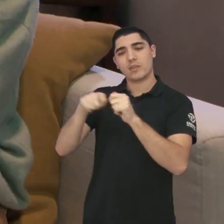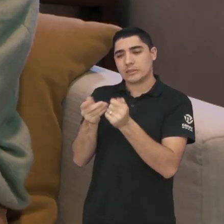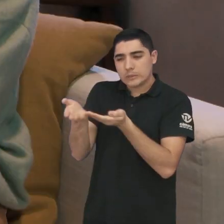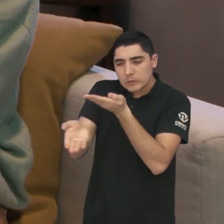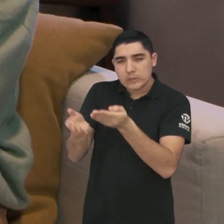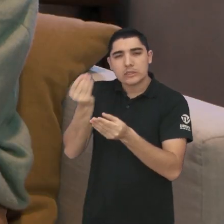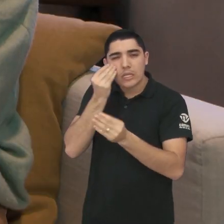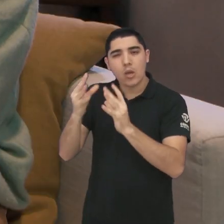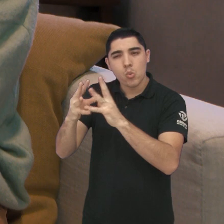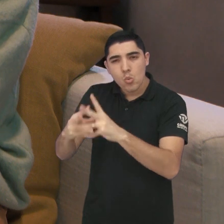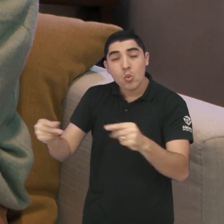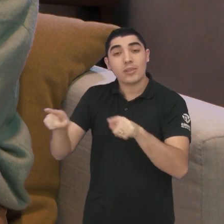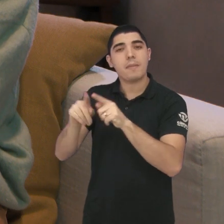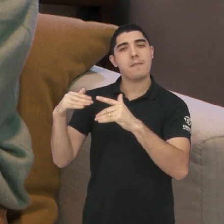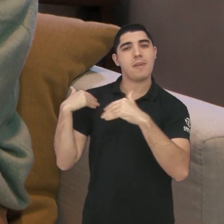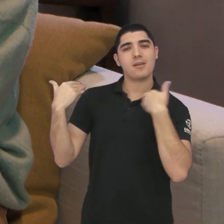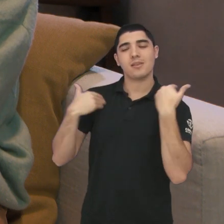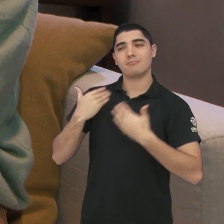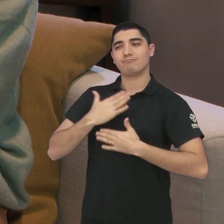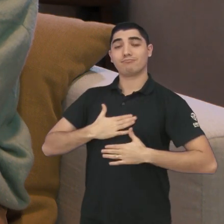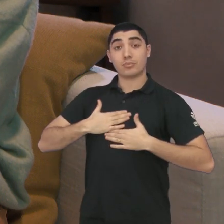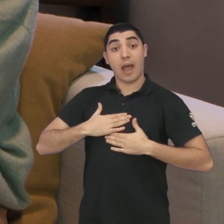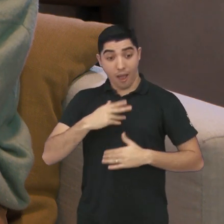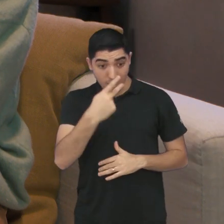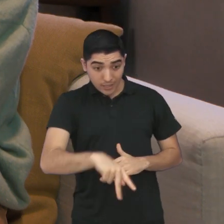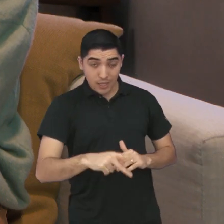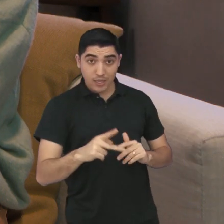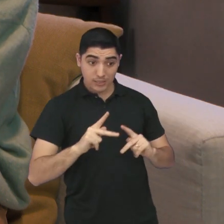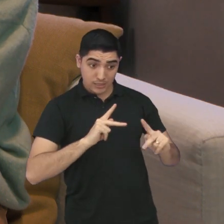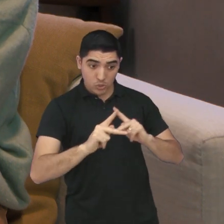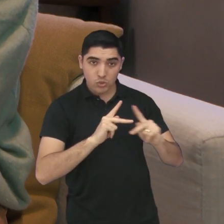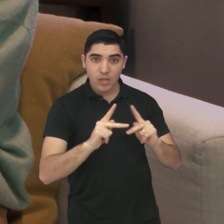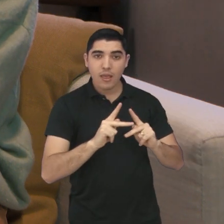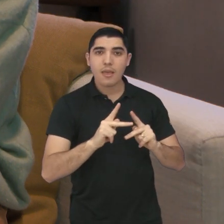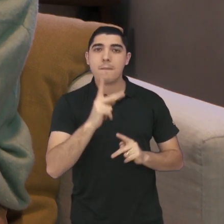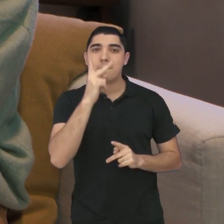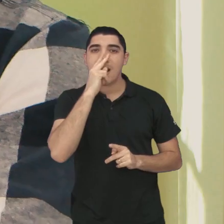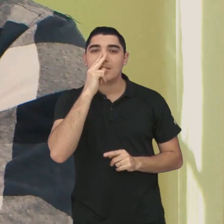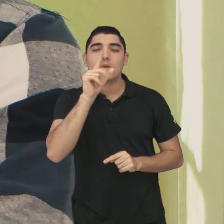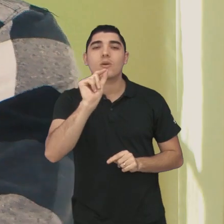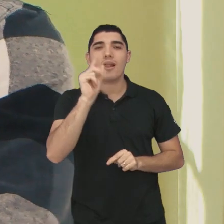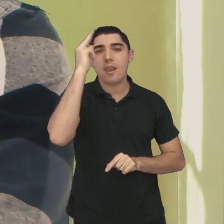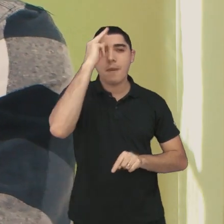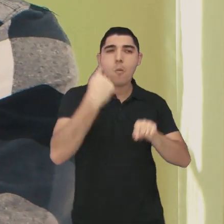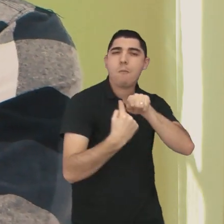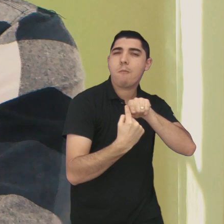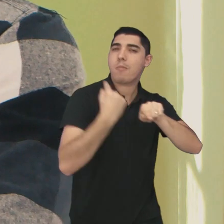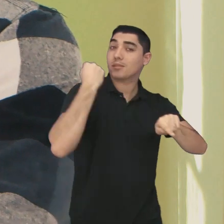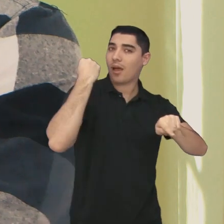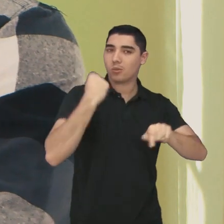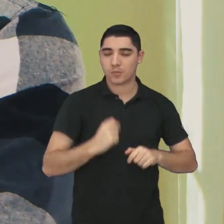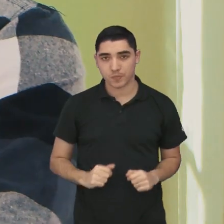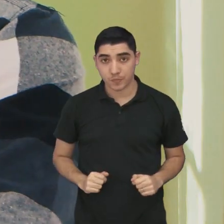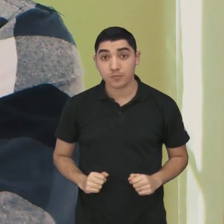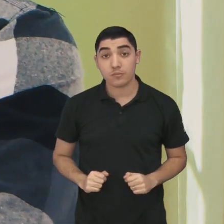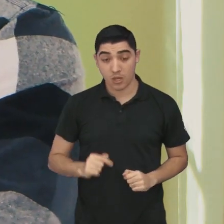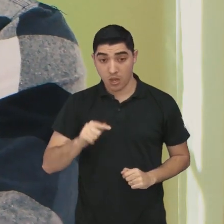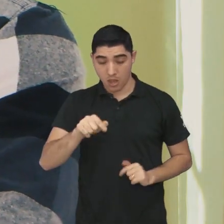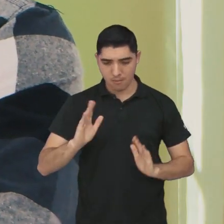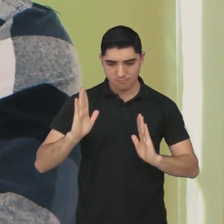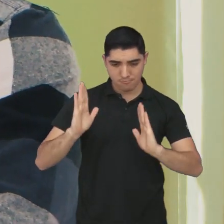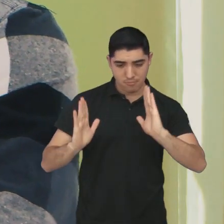lazer. E aqui em São José, o que vai acontecer é uma relação com o passado da cidade também. A gente está falando de um período pós, por